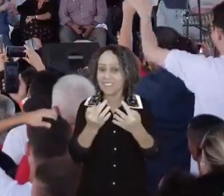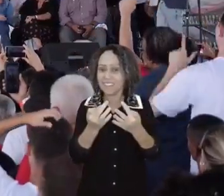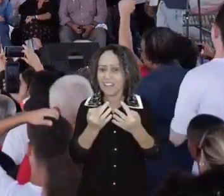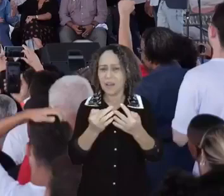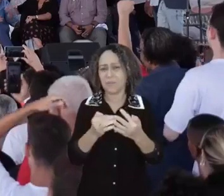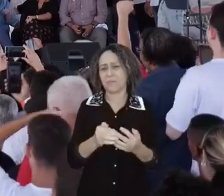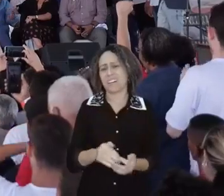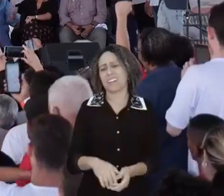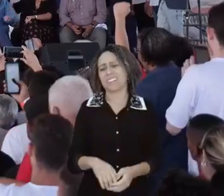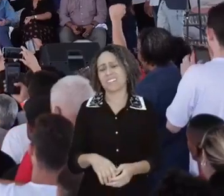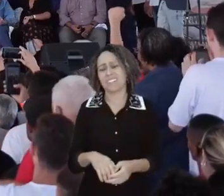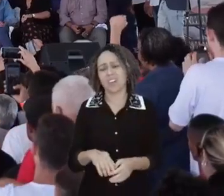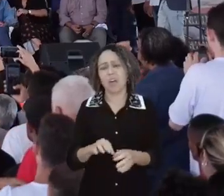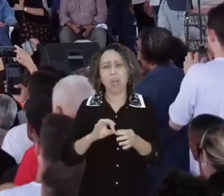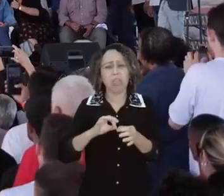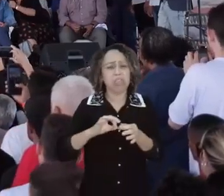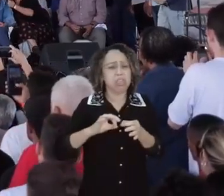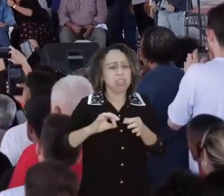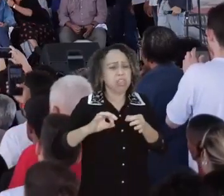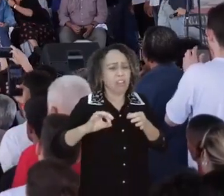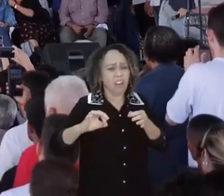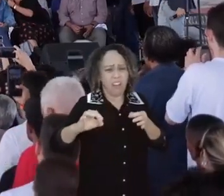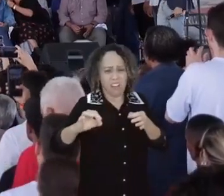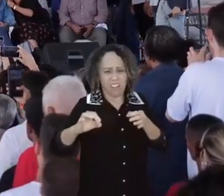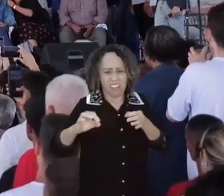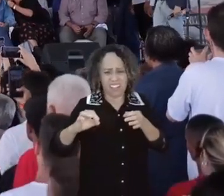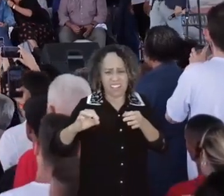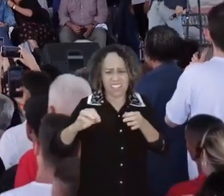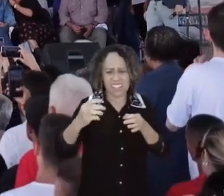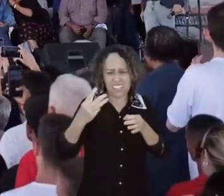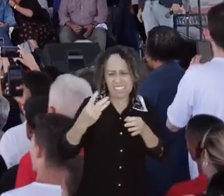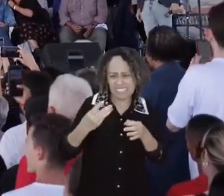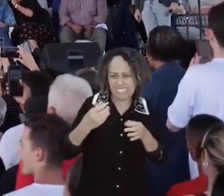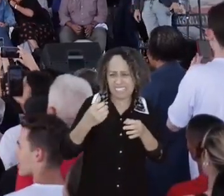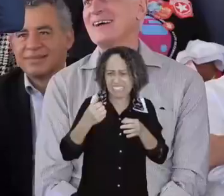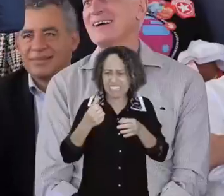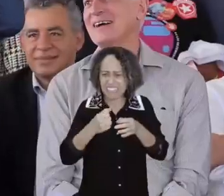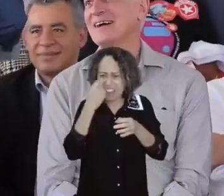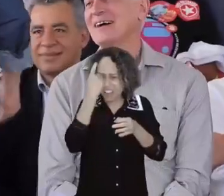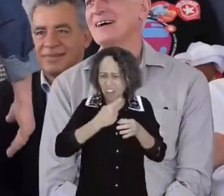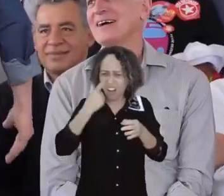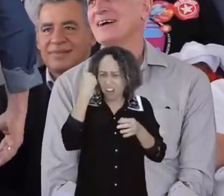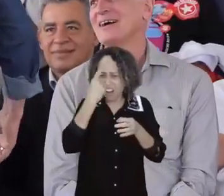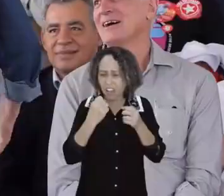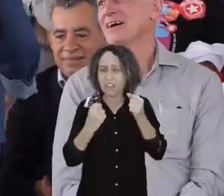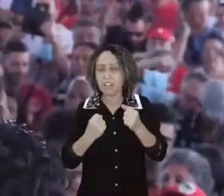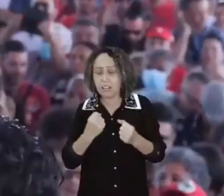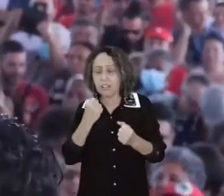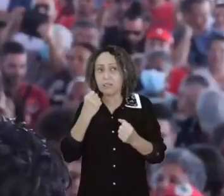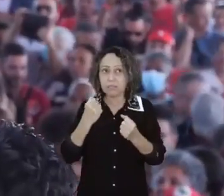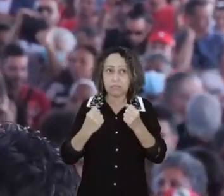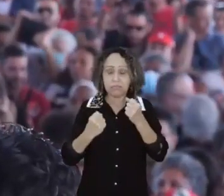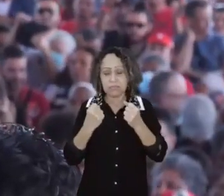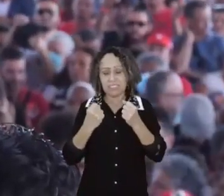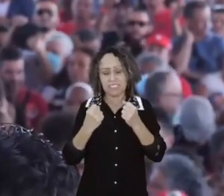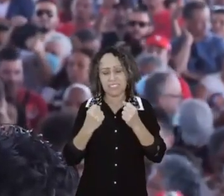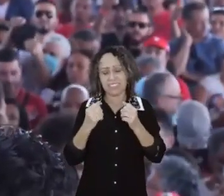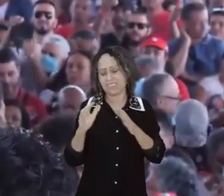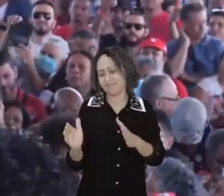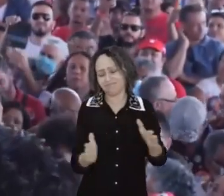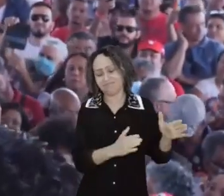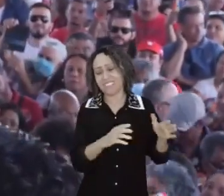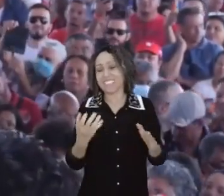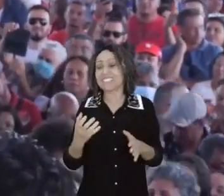E aí, Mário, quando o pobre começou a andar de avião, as pessoas mais ricas diziam: o aeroporto virou